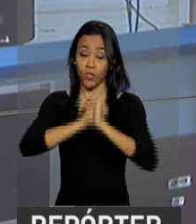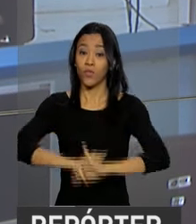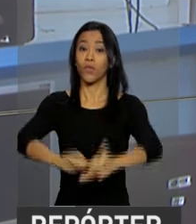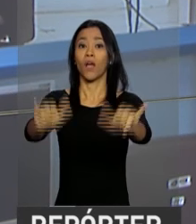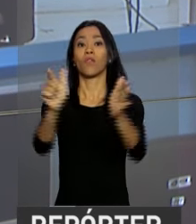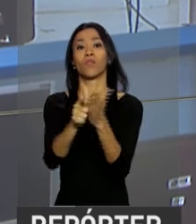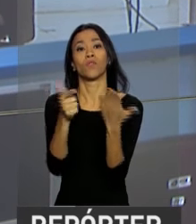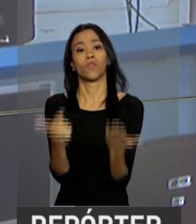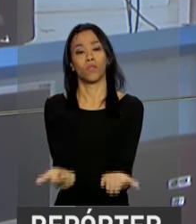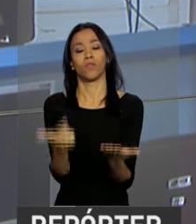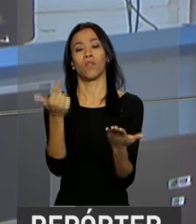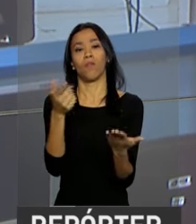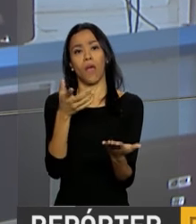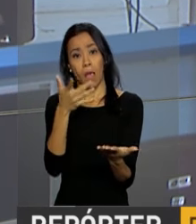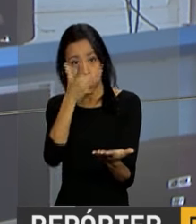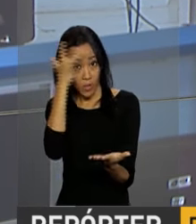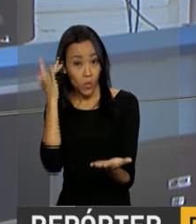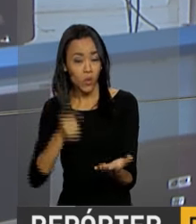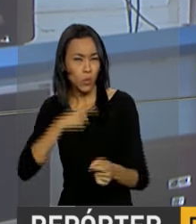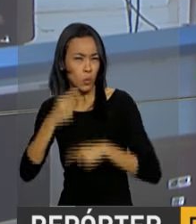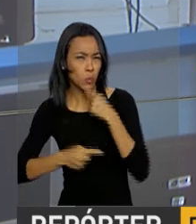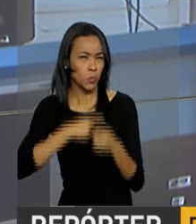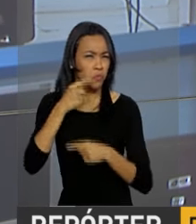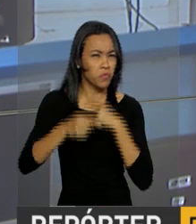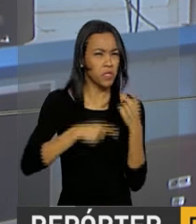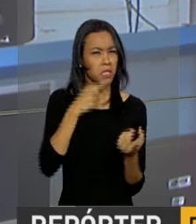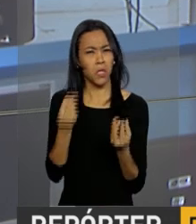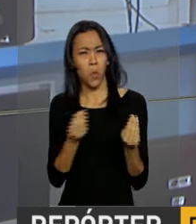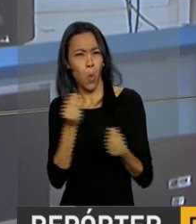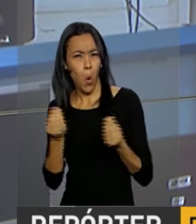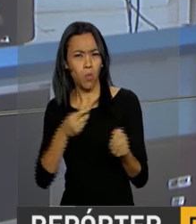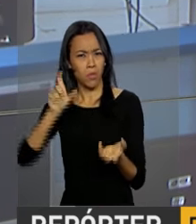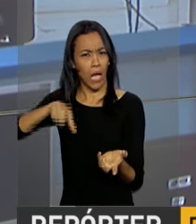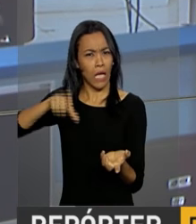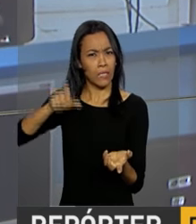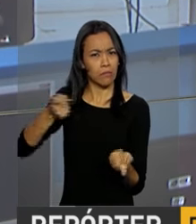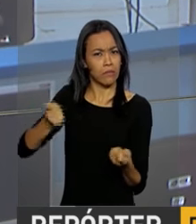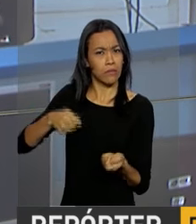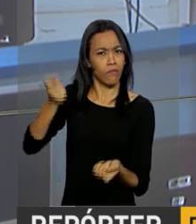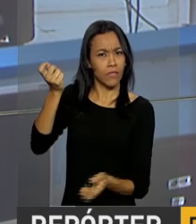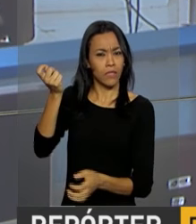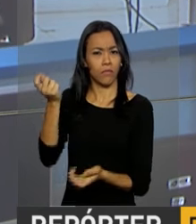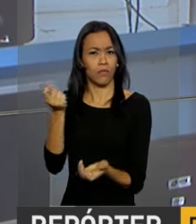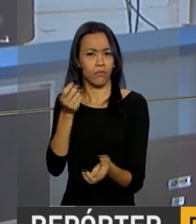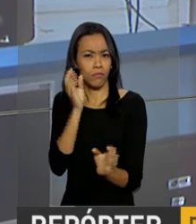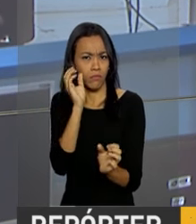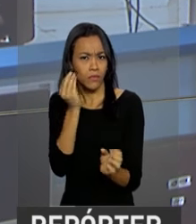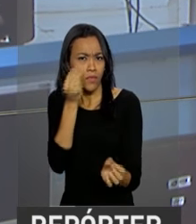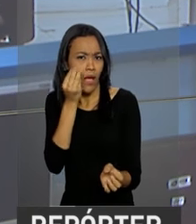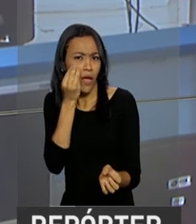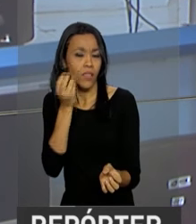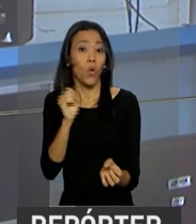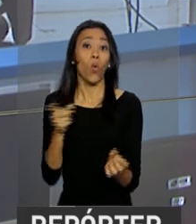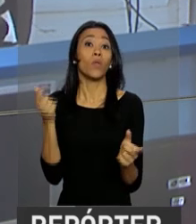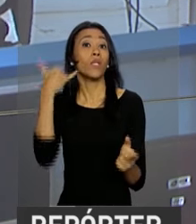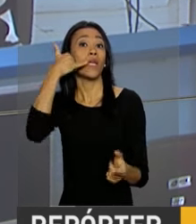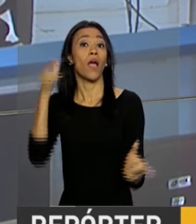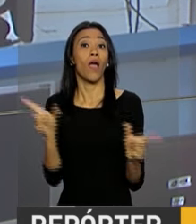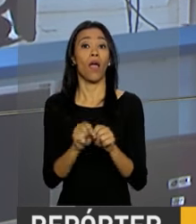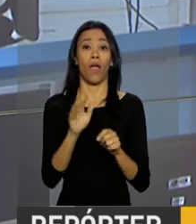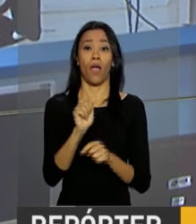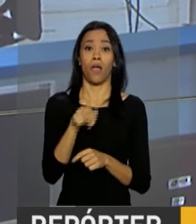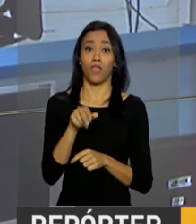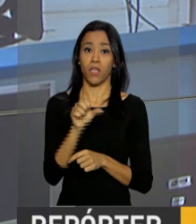União. O consumidor que tiver dúvidas sobre a cobertura do plano deve ligar para o Disque ANS ou acessar o